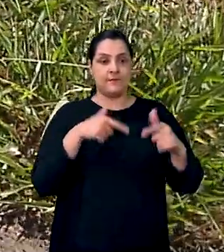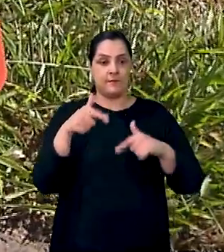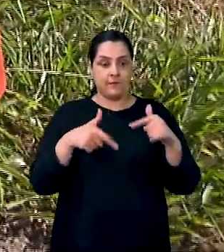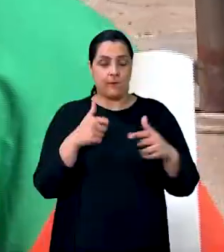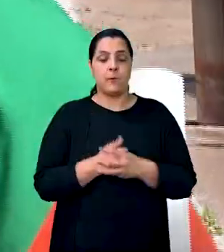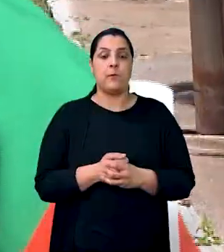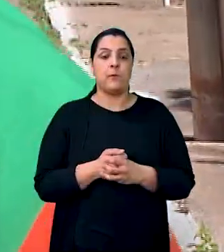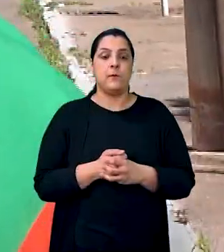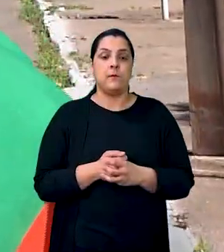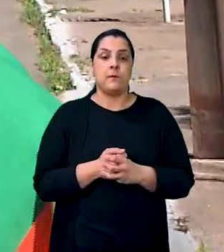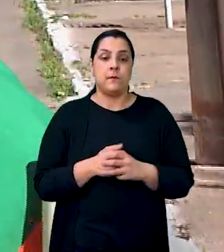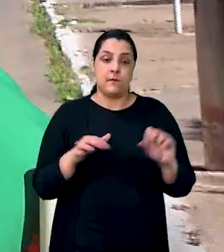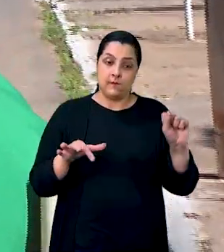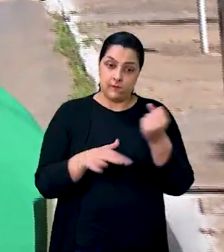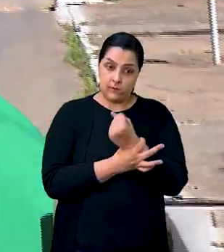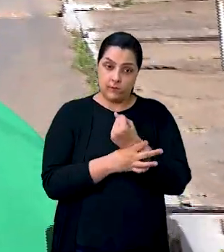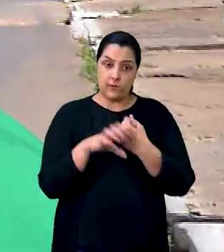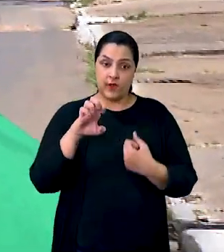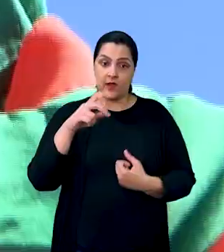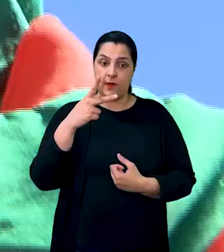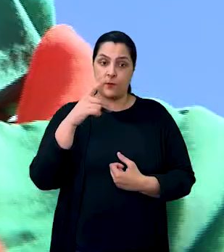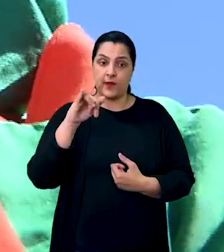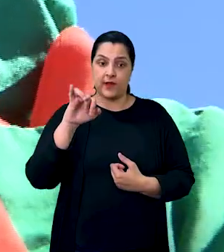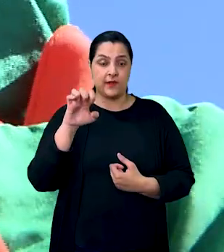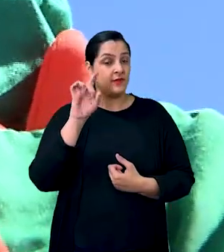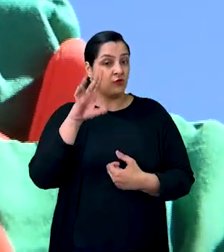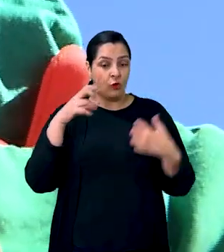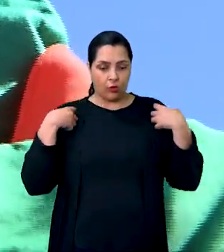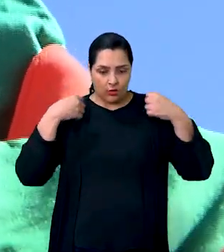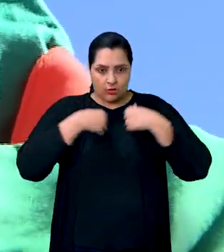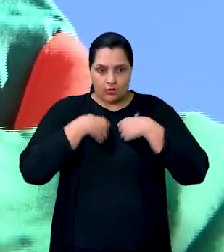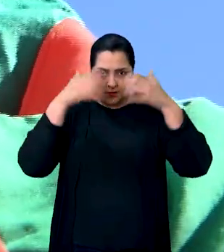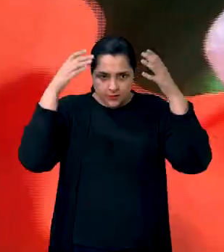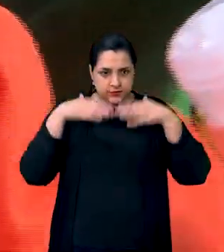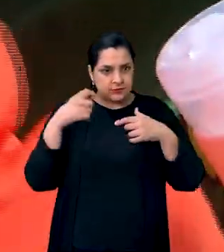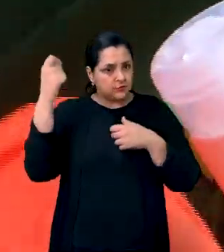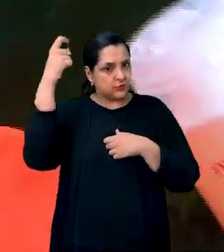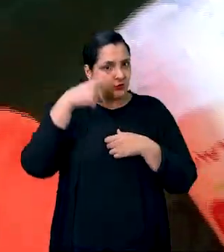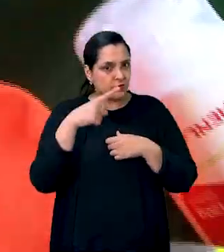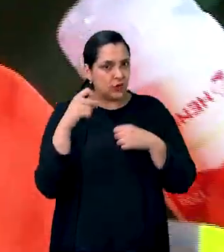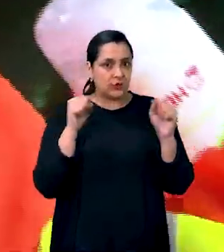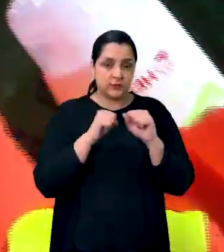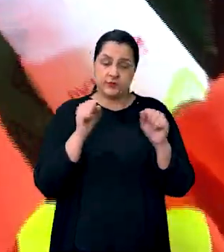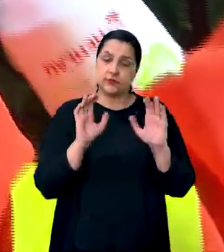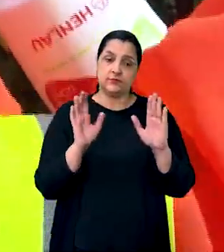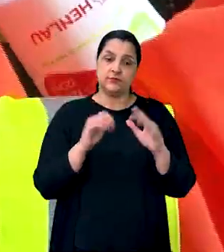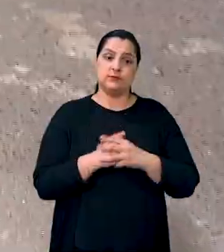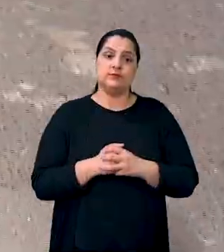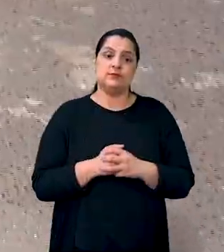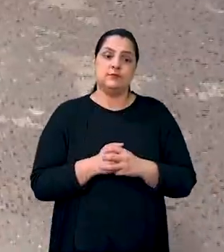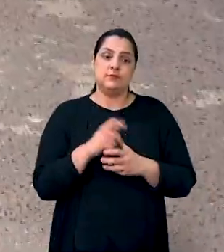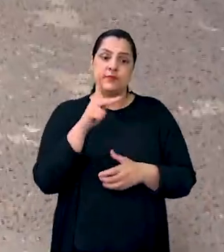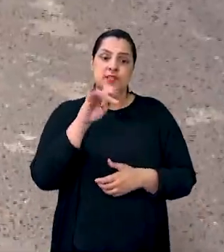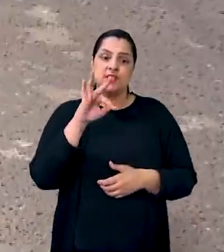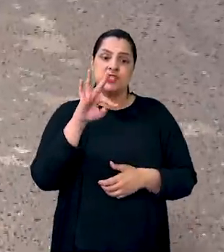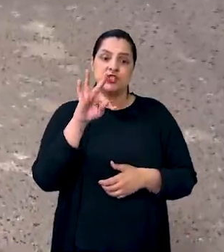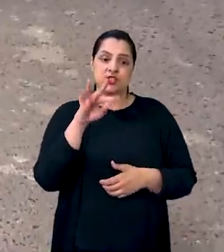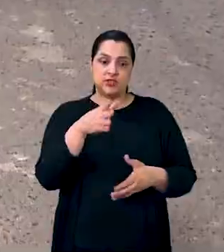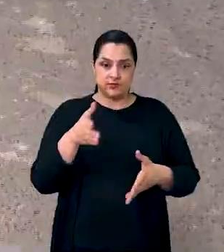Ulisses trabalham. Os equipamentos de proteção individual vão além do uniforme que os protegem do sol e do frio. O